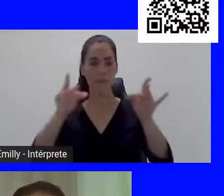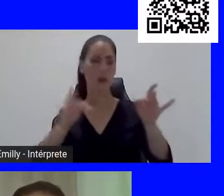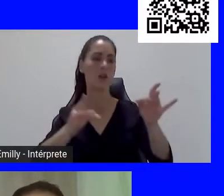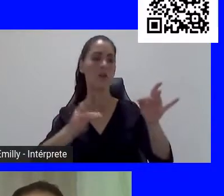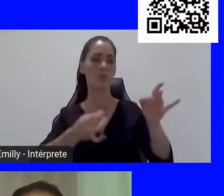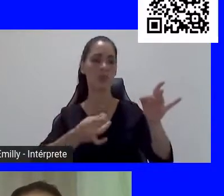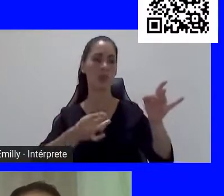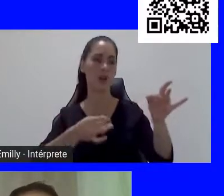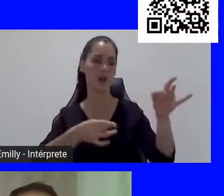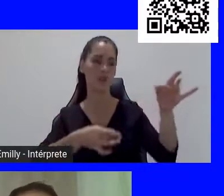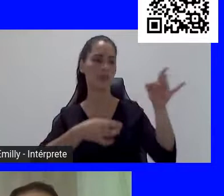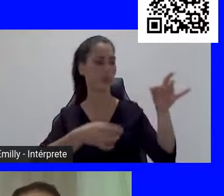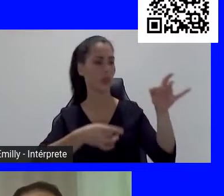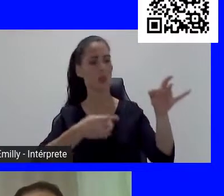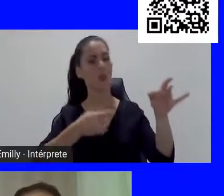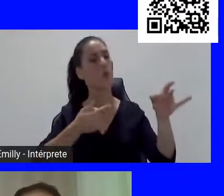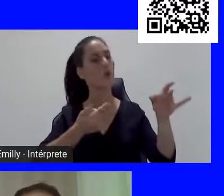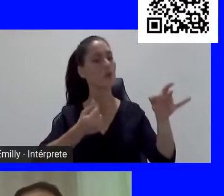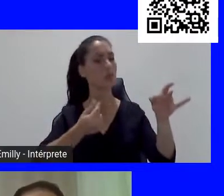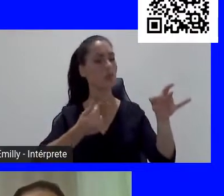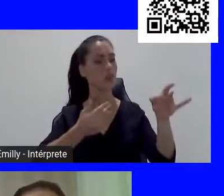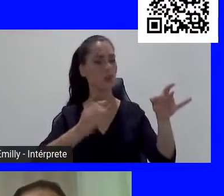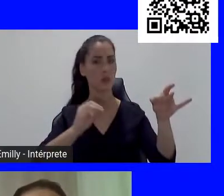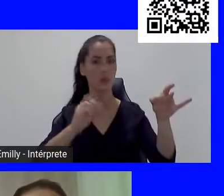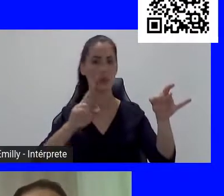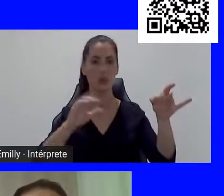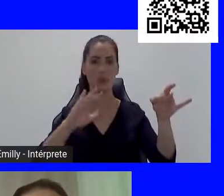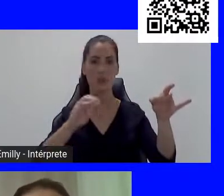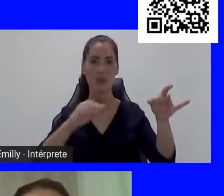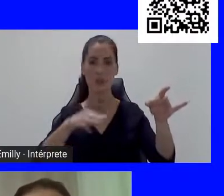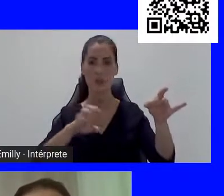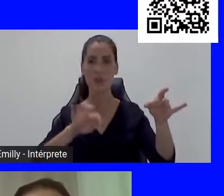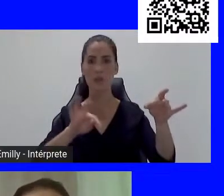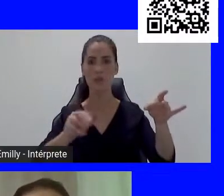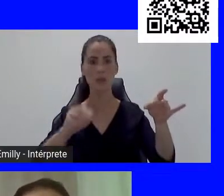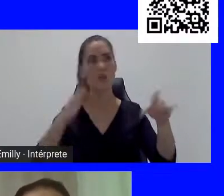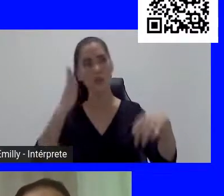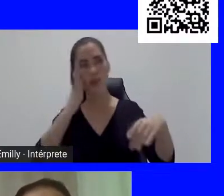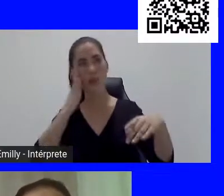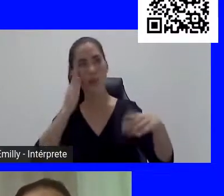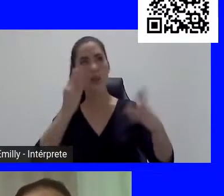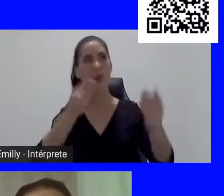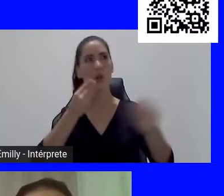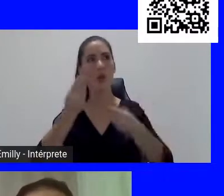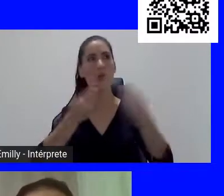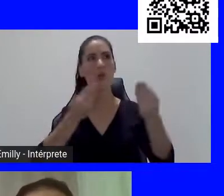que vamos sobreviver e chegar, depois de mais um ano de desgoverno, de dificuldade,